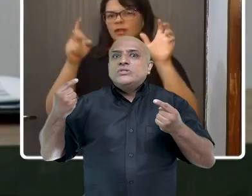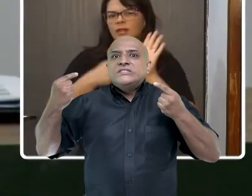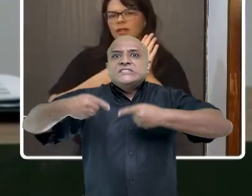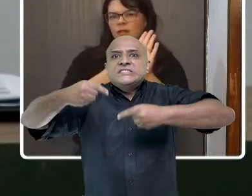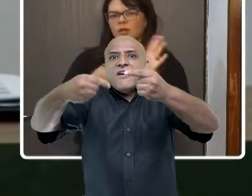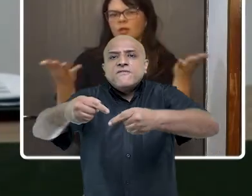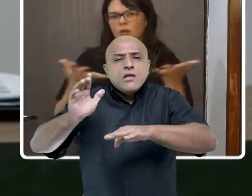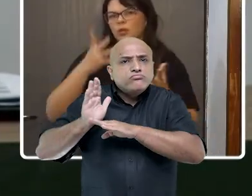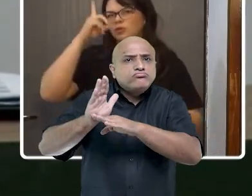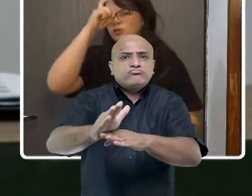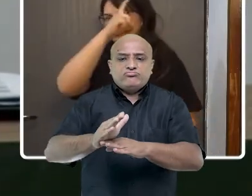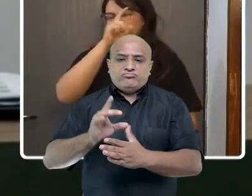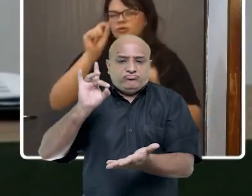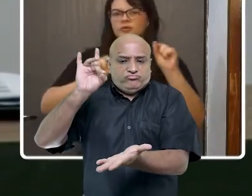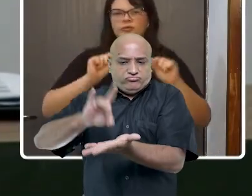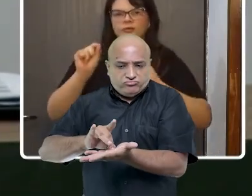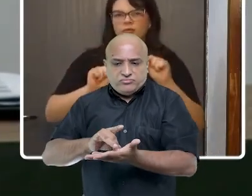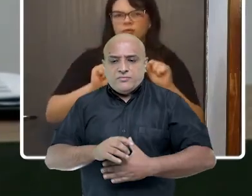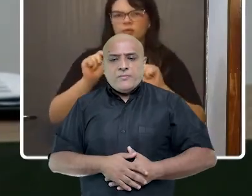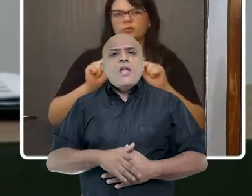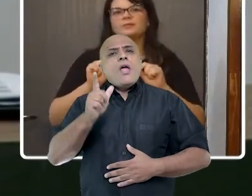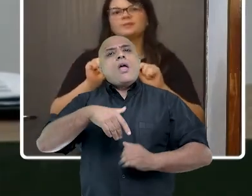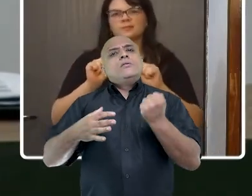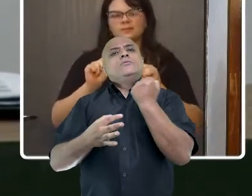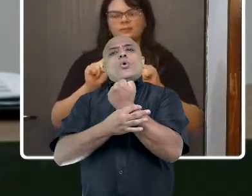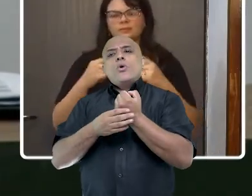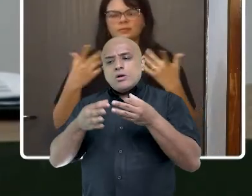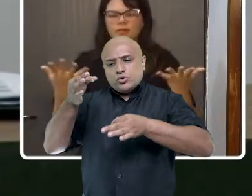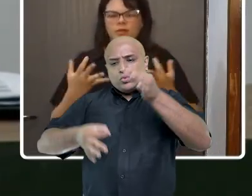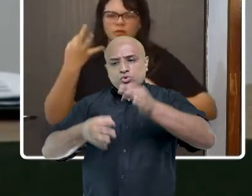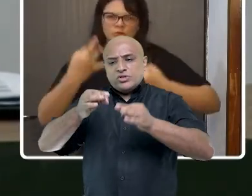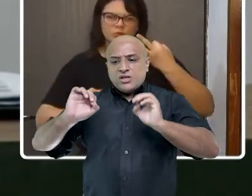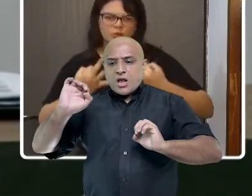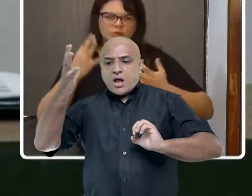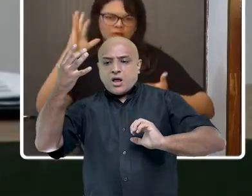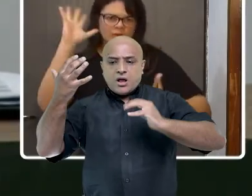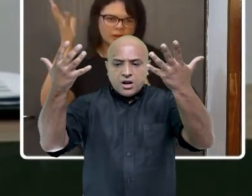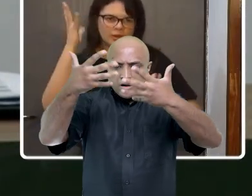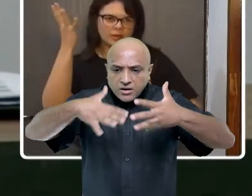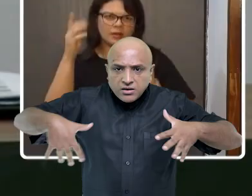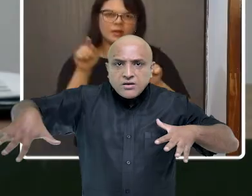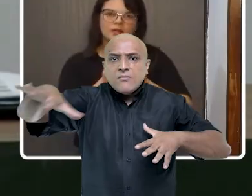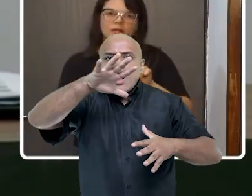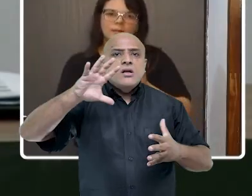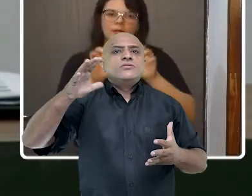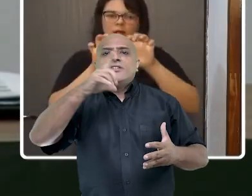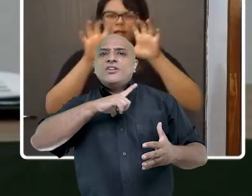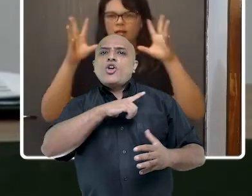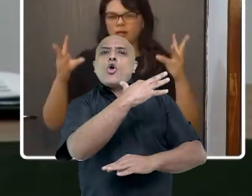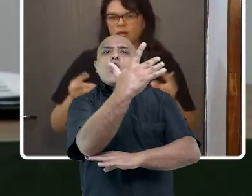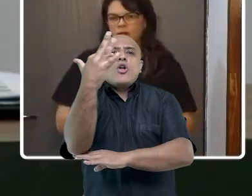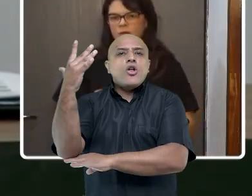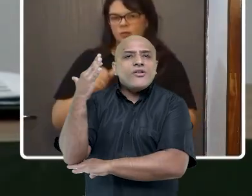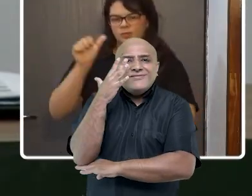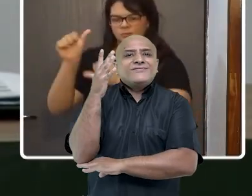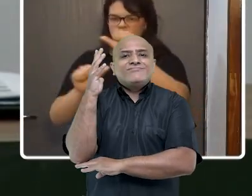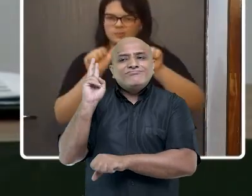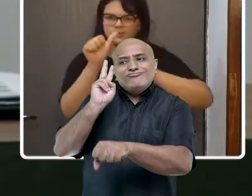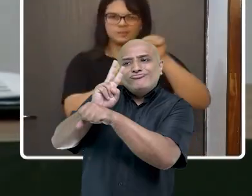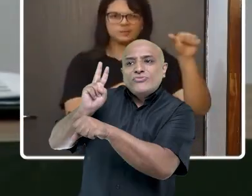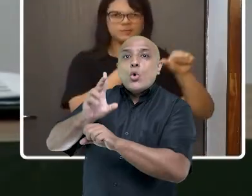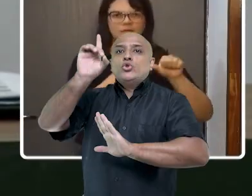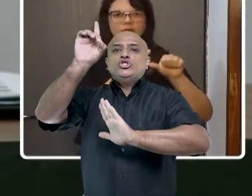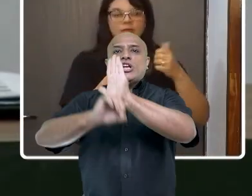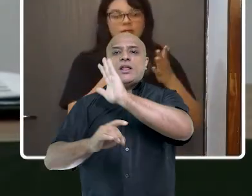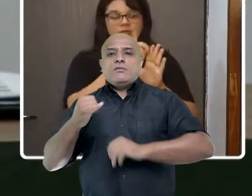da contemporaneidade: assegurar a justiça climática, promover a transformação ecológica e resguardar os